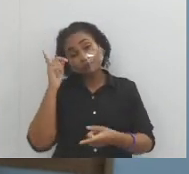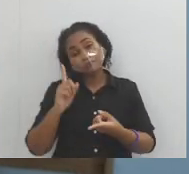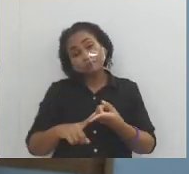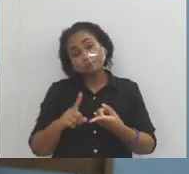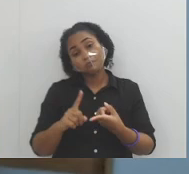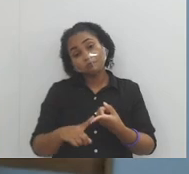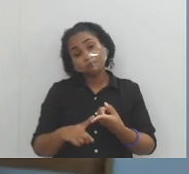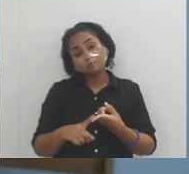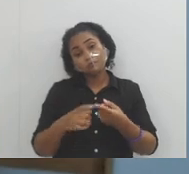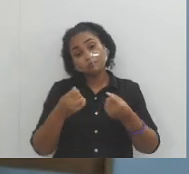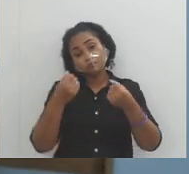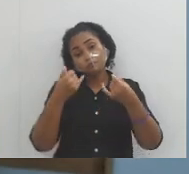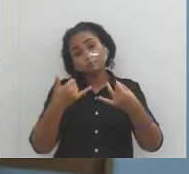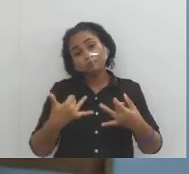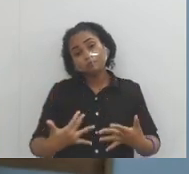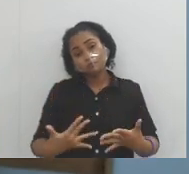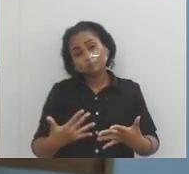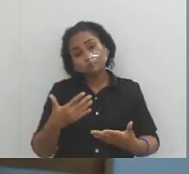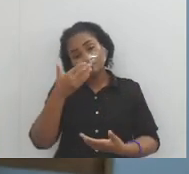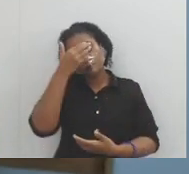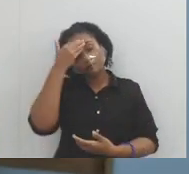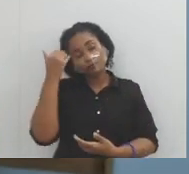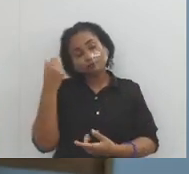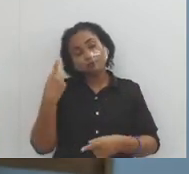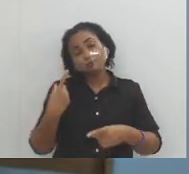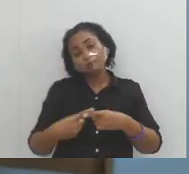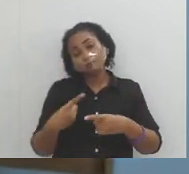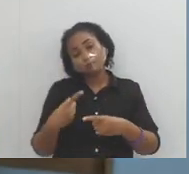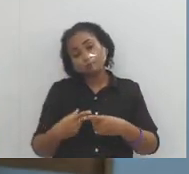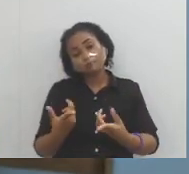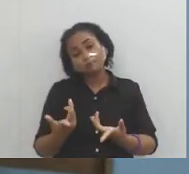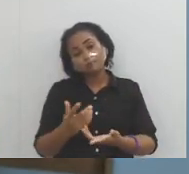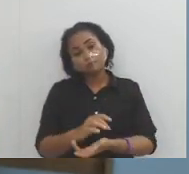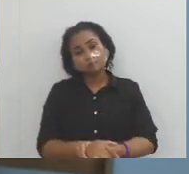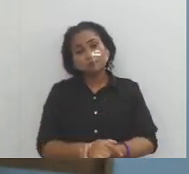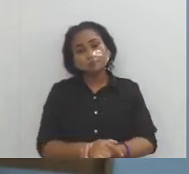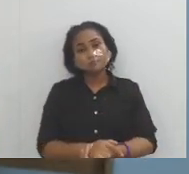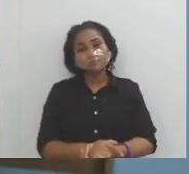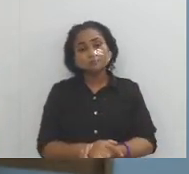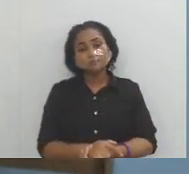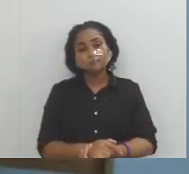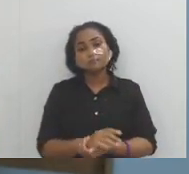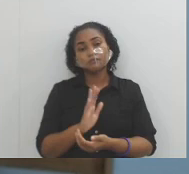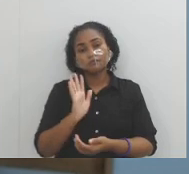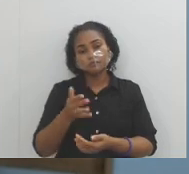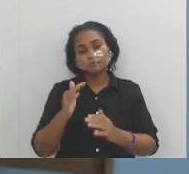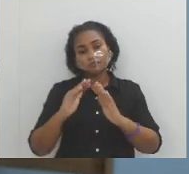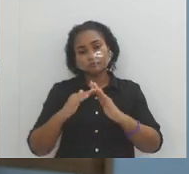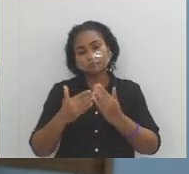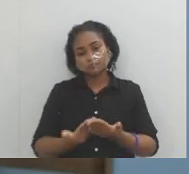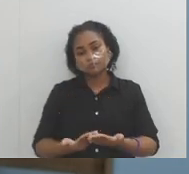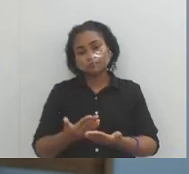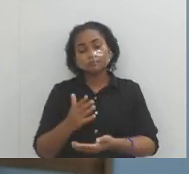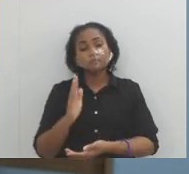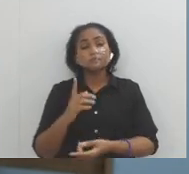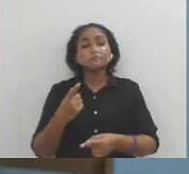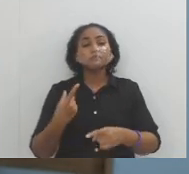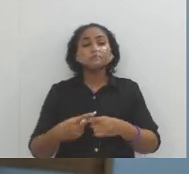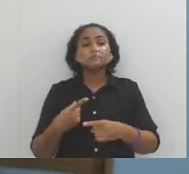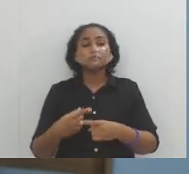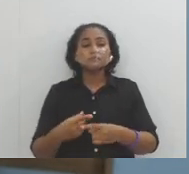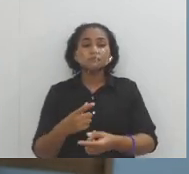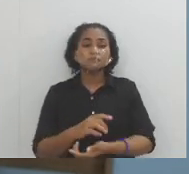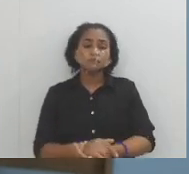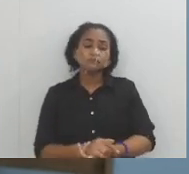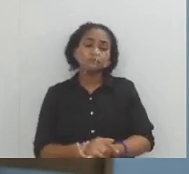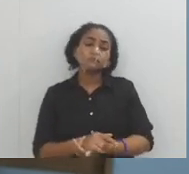mesmo caída no esquecimento por quem já viu alguma vez na escola. tá certo? Então, é com essa ideia